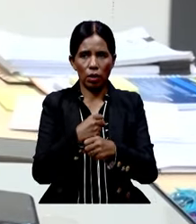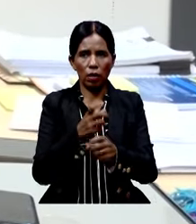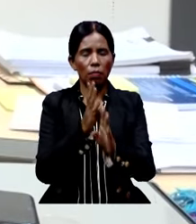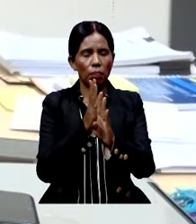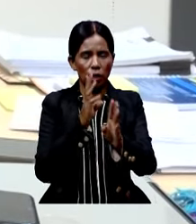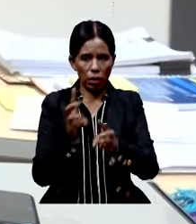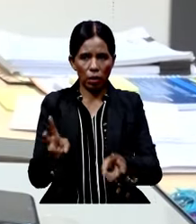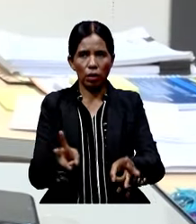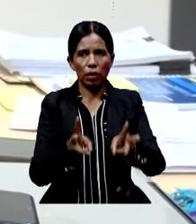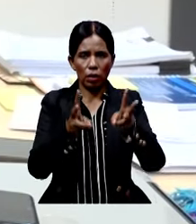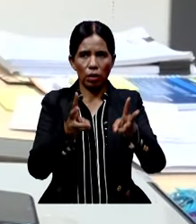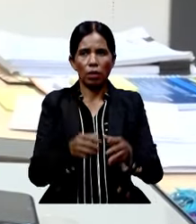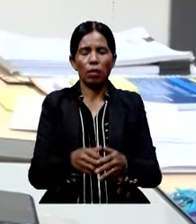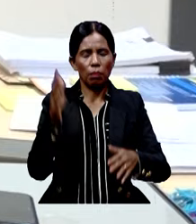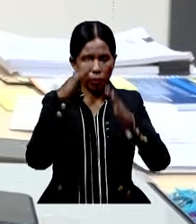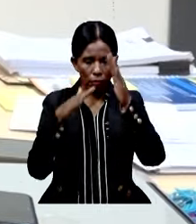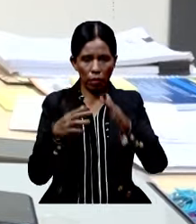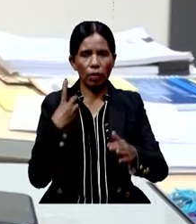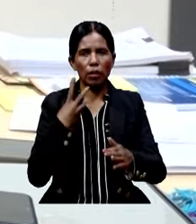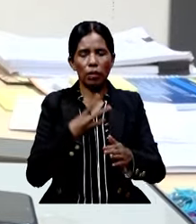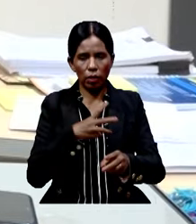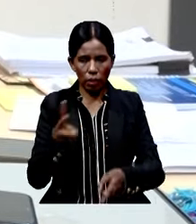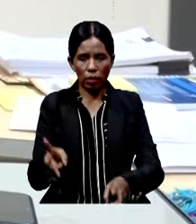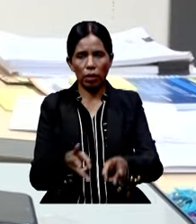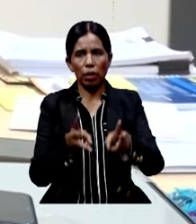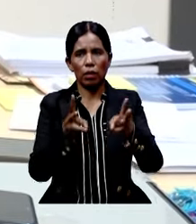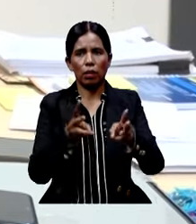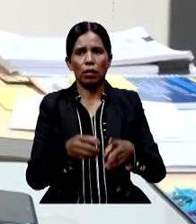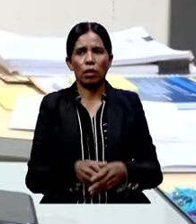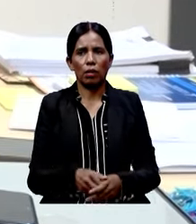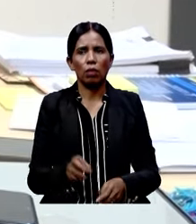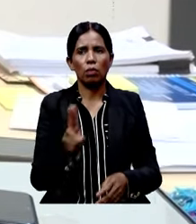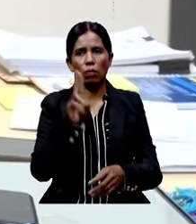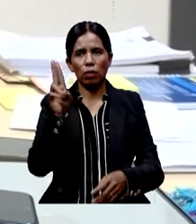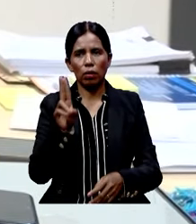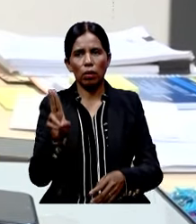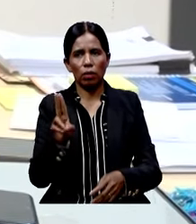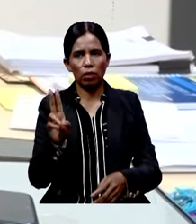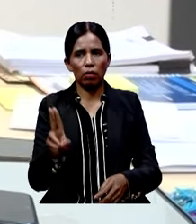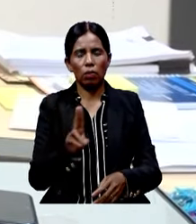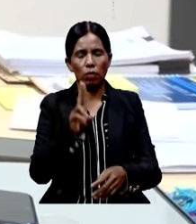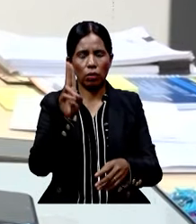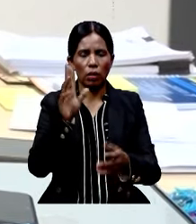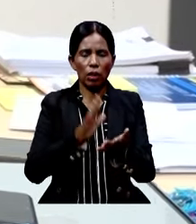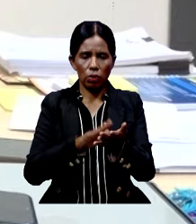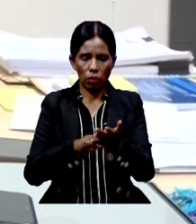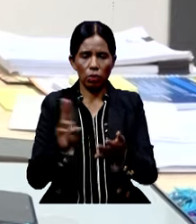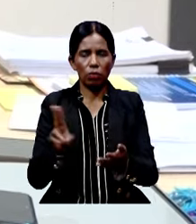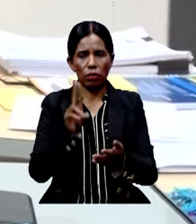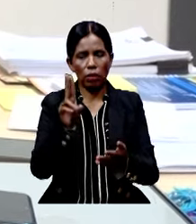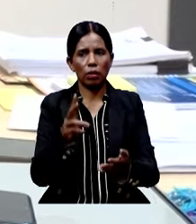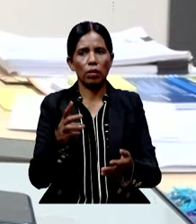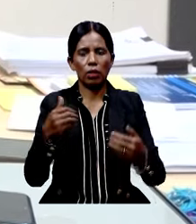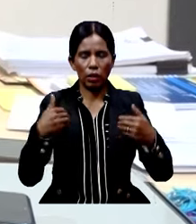estrada problema magne ita na estrada né bane ia utilização ba ia universidades escola universitária né então